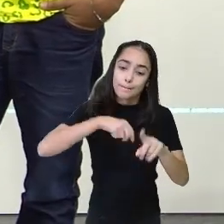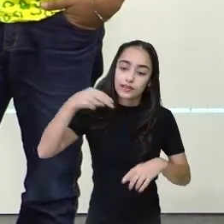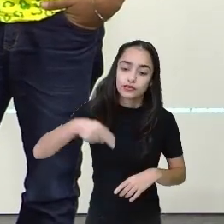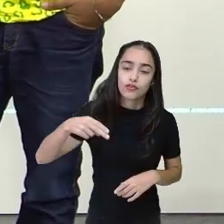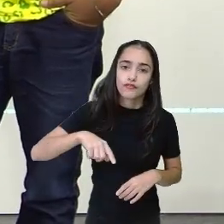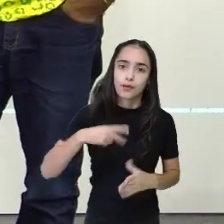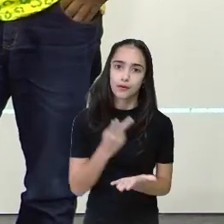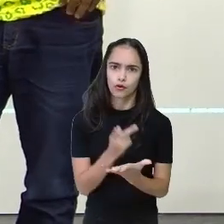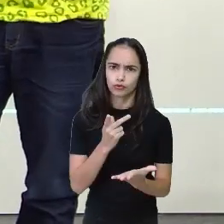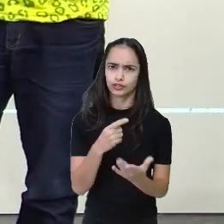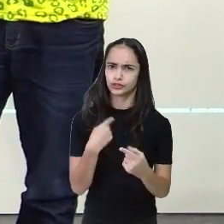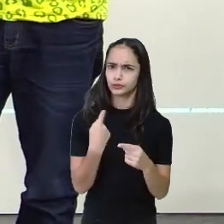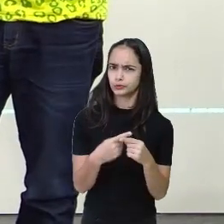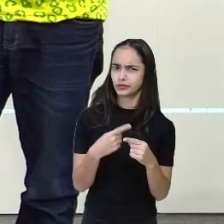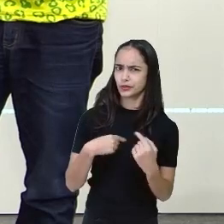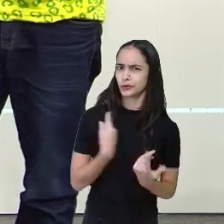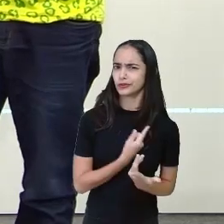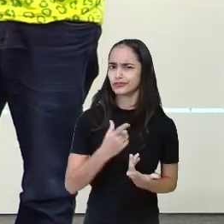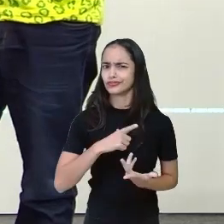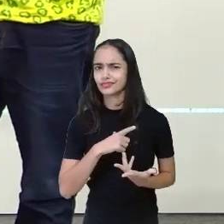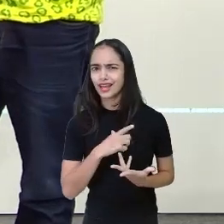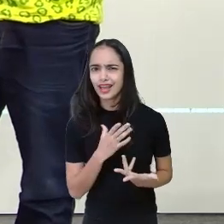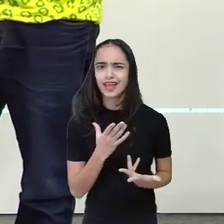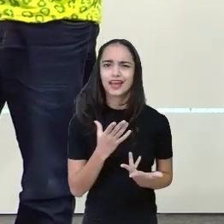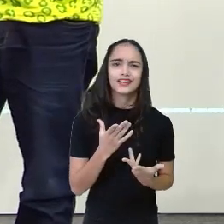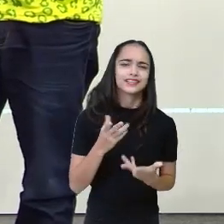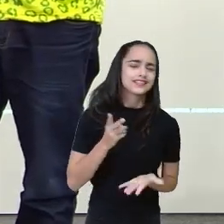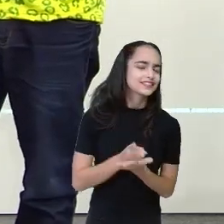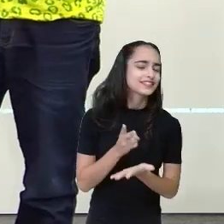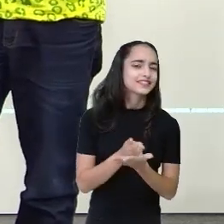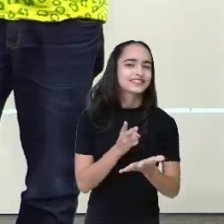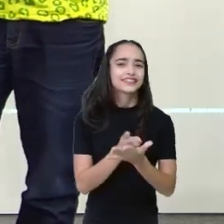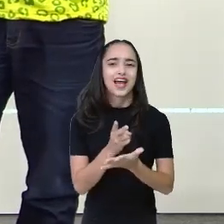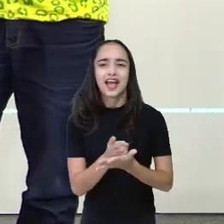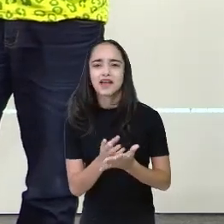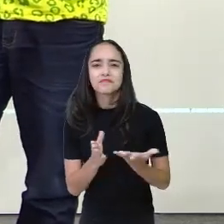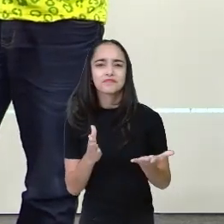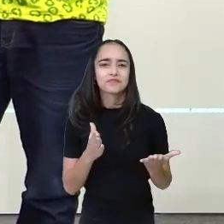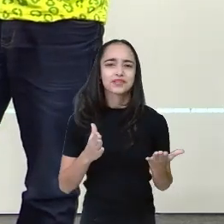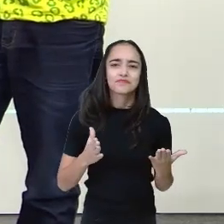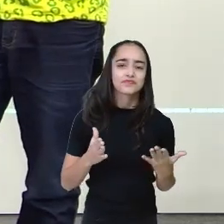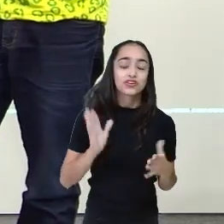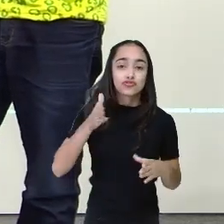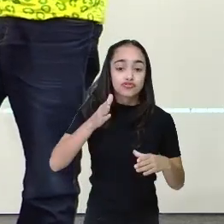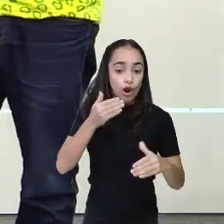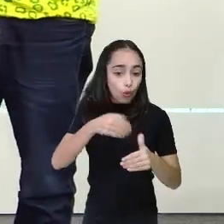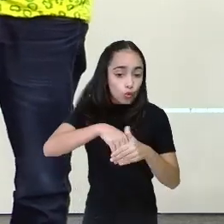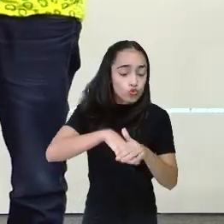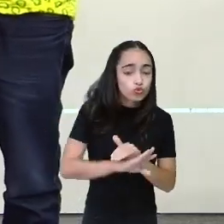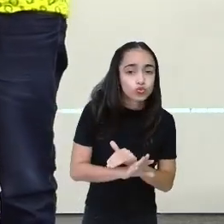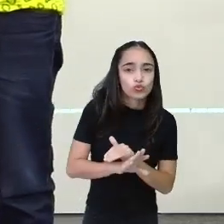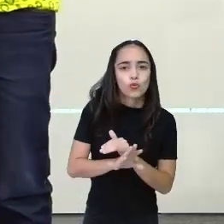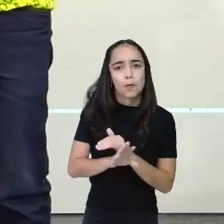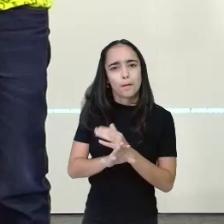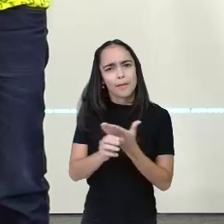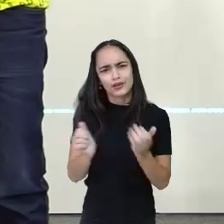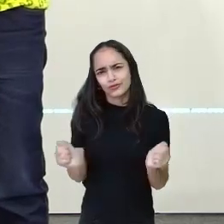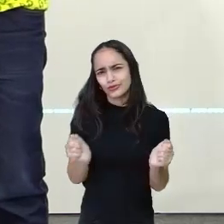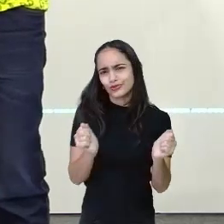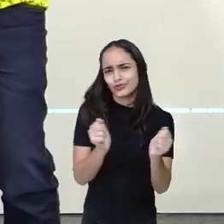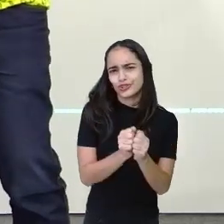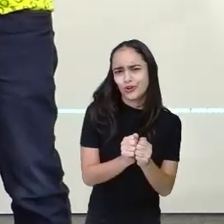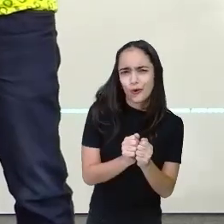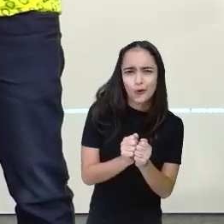do Nordeste, sempre temos aquele gostinho de junho por conta do São João, Sim. né? Copa do Mundo combina com São João, Combina, né, combina. Esse período